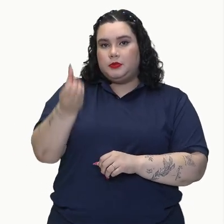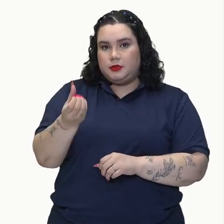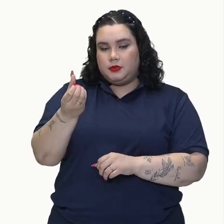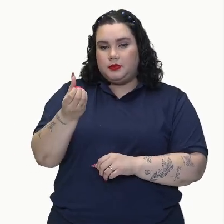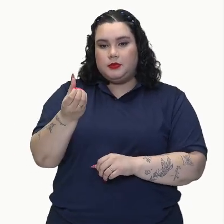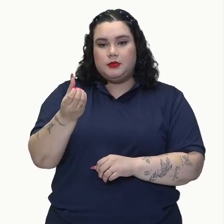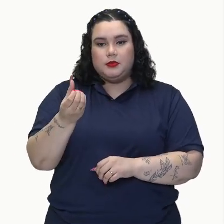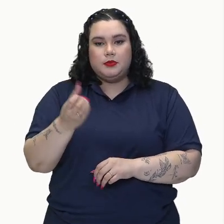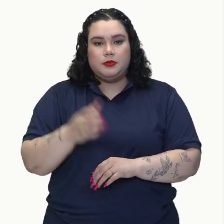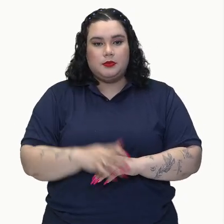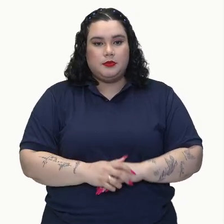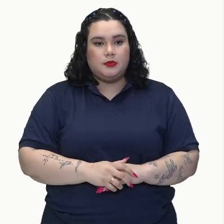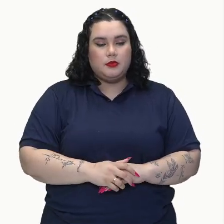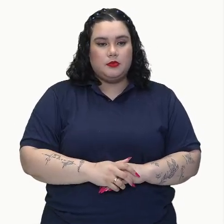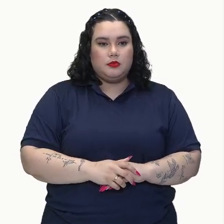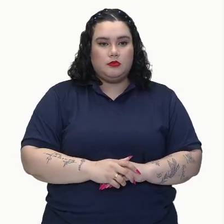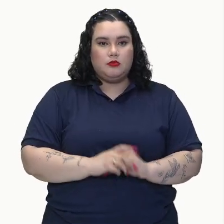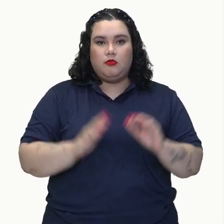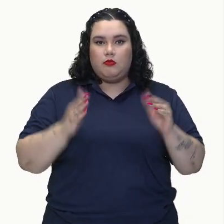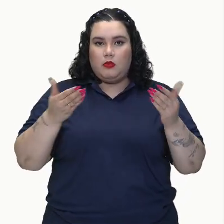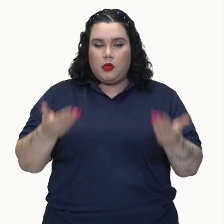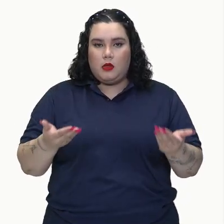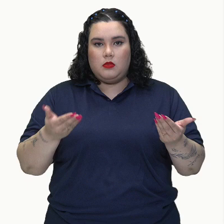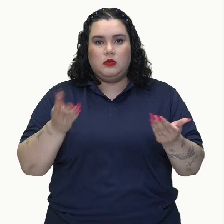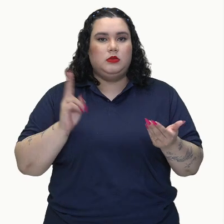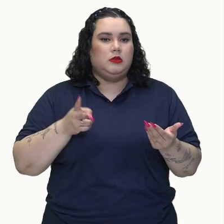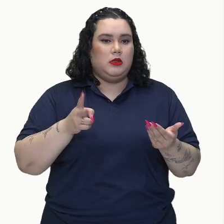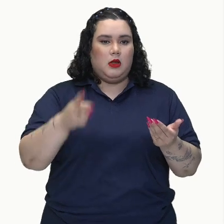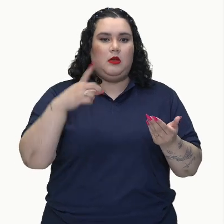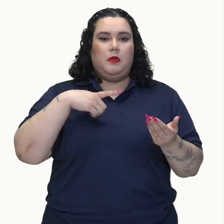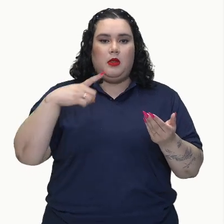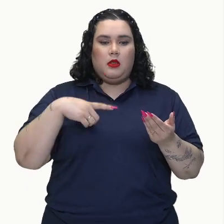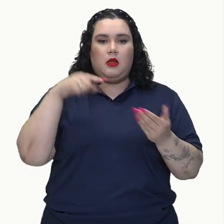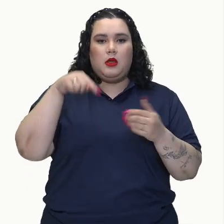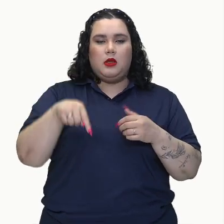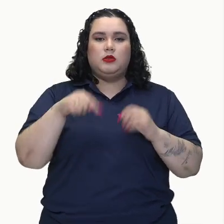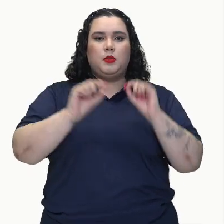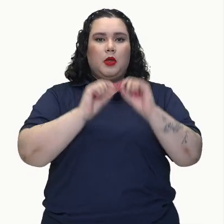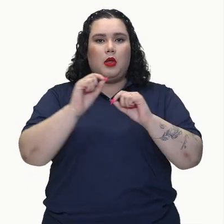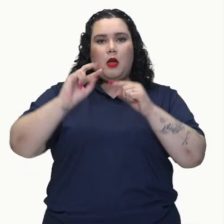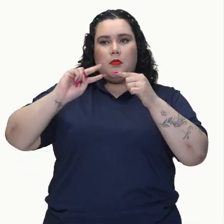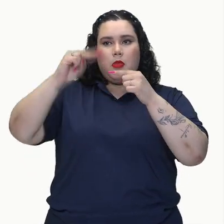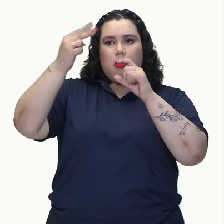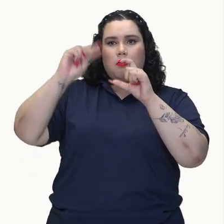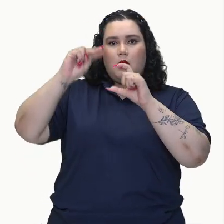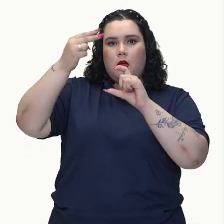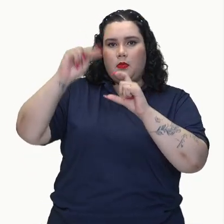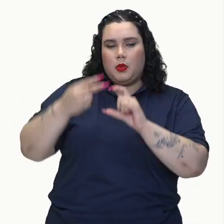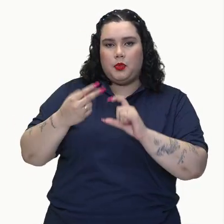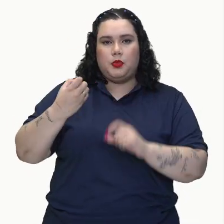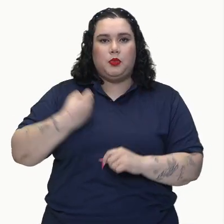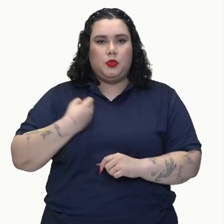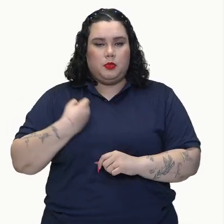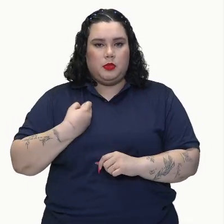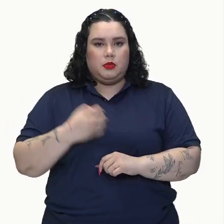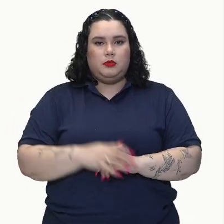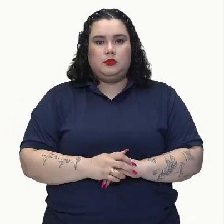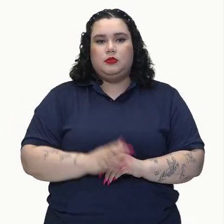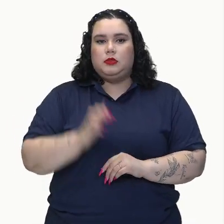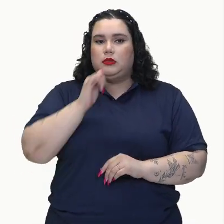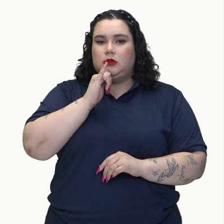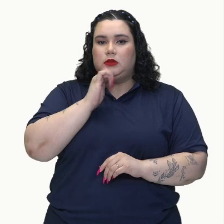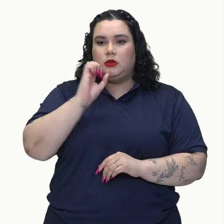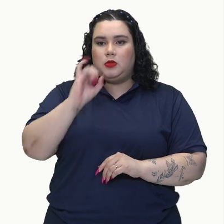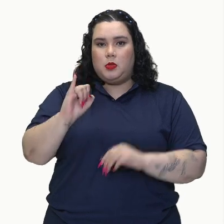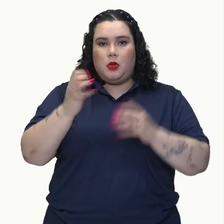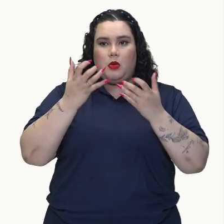quem? 6. Então, eu sempre vou estar fazendo esse joguinho de potência com radical. Se eu quero a potência, eu vou multiplicar